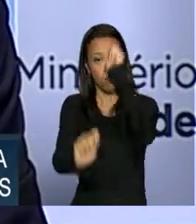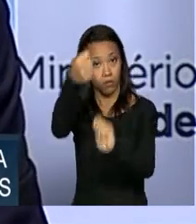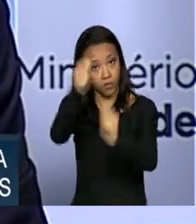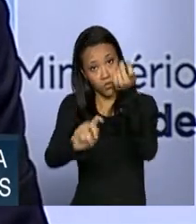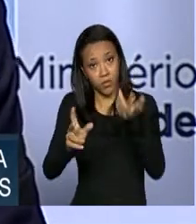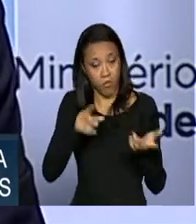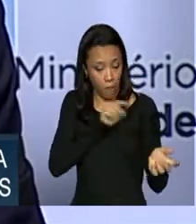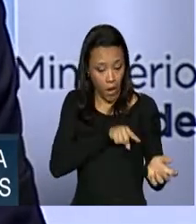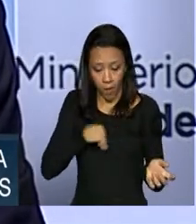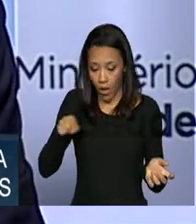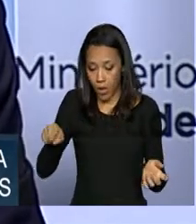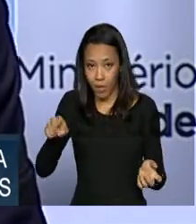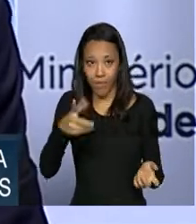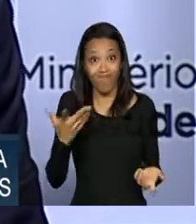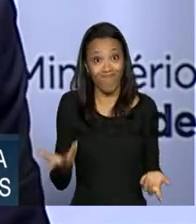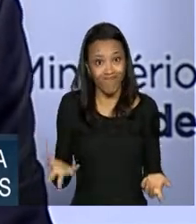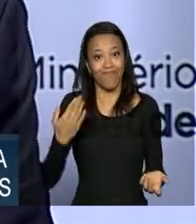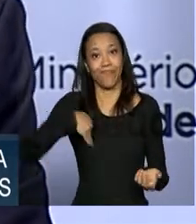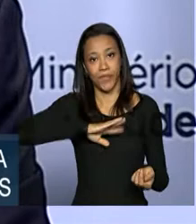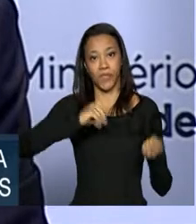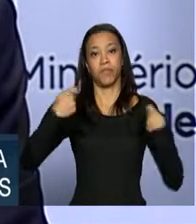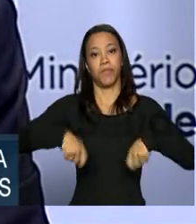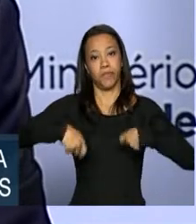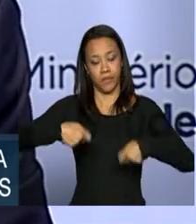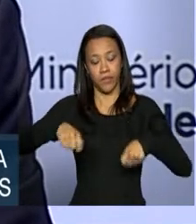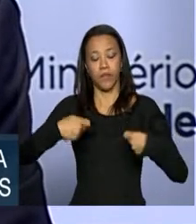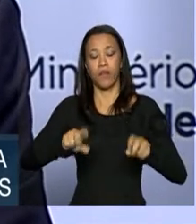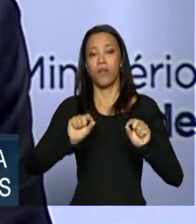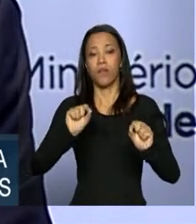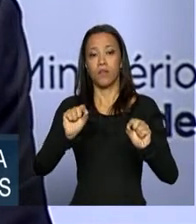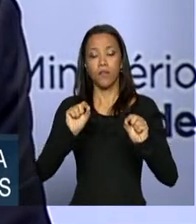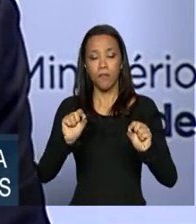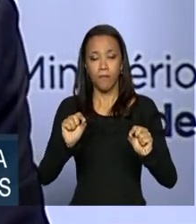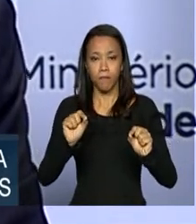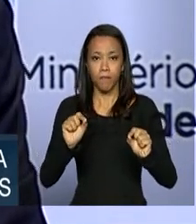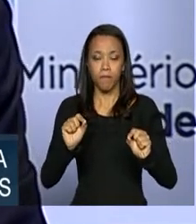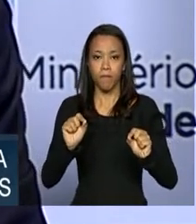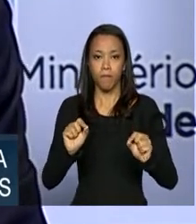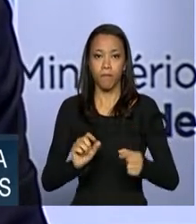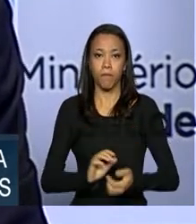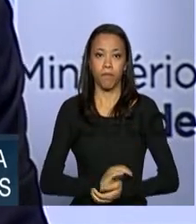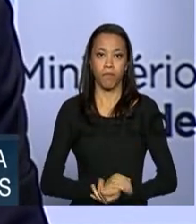Então, portanto, nós vamos precisar, em todas as frentes, destacar